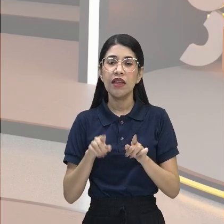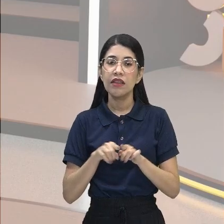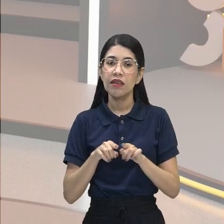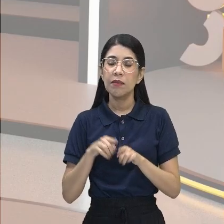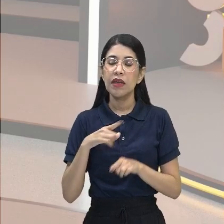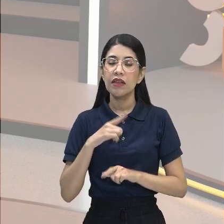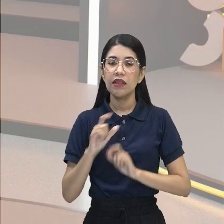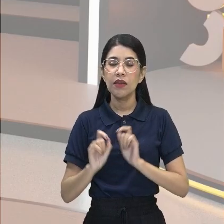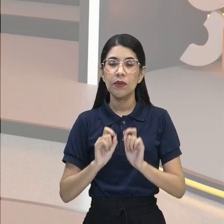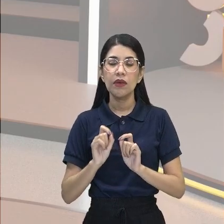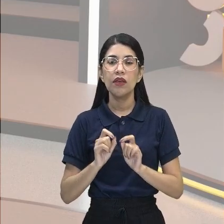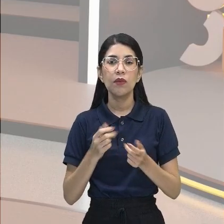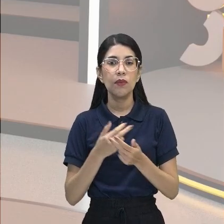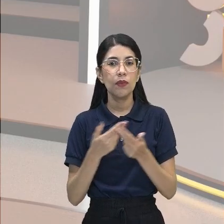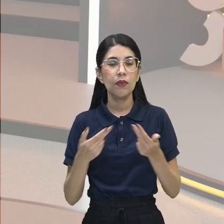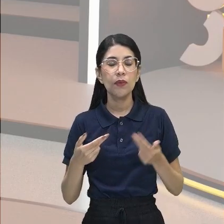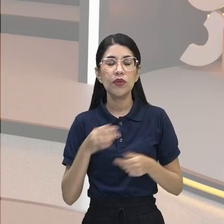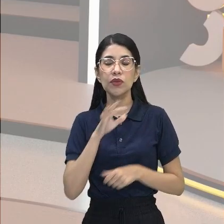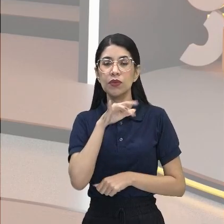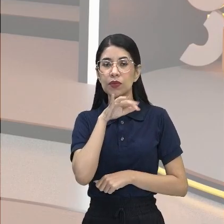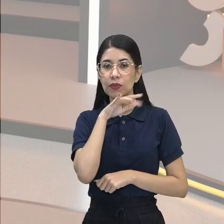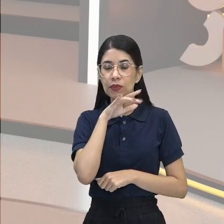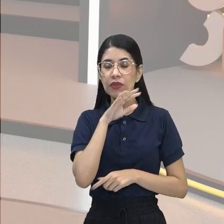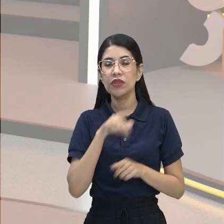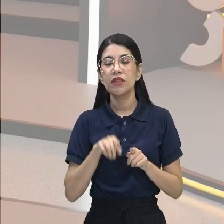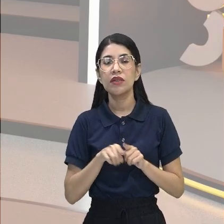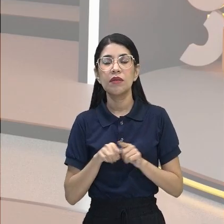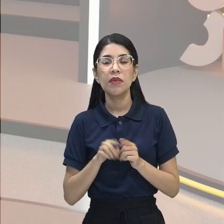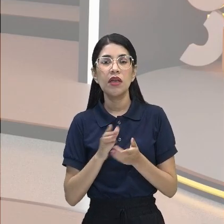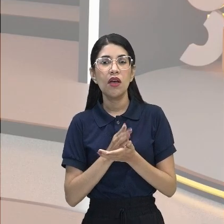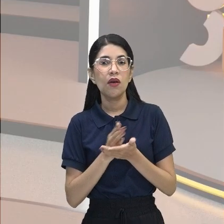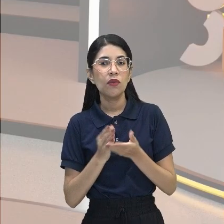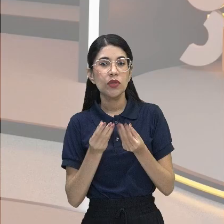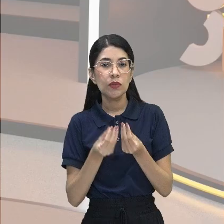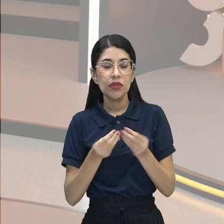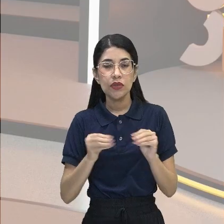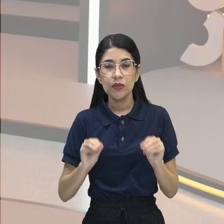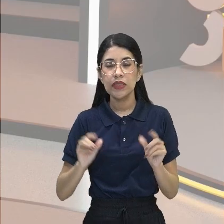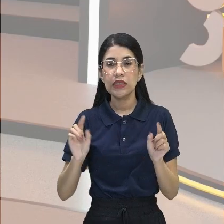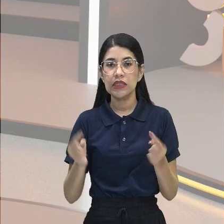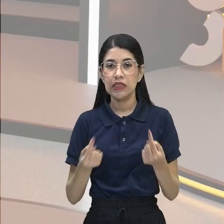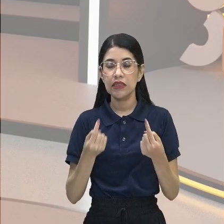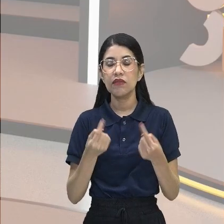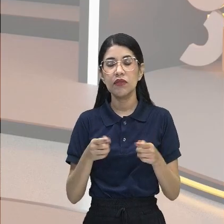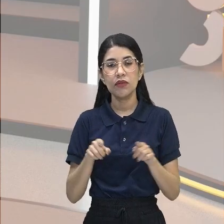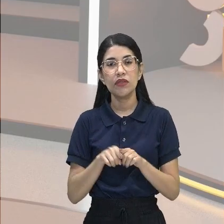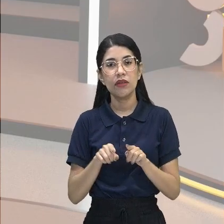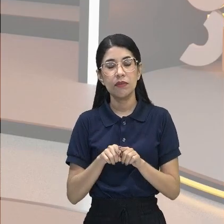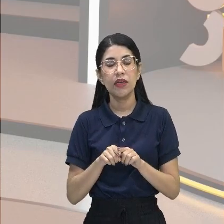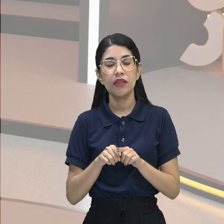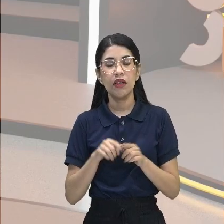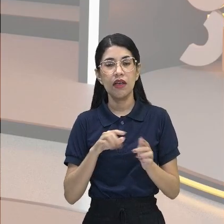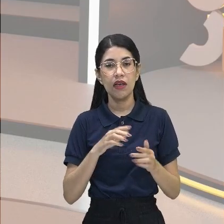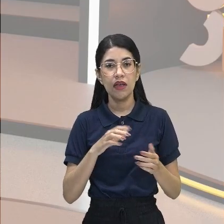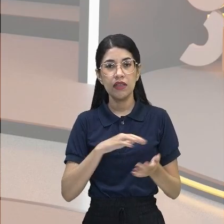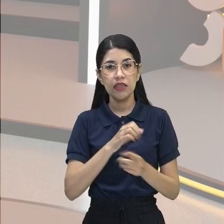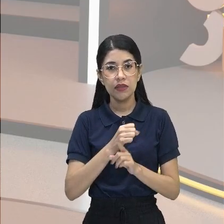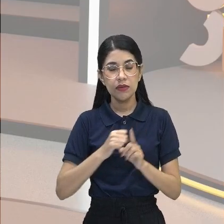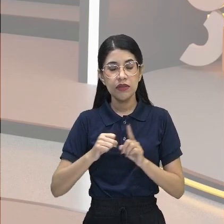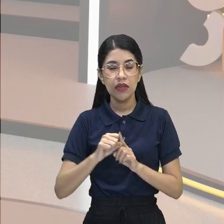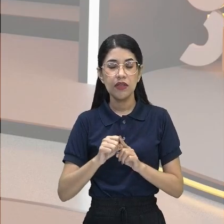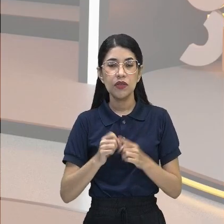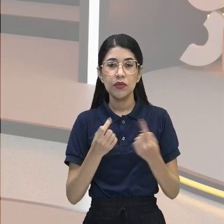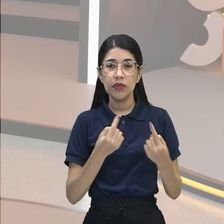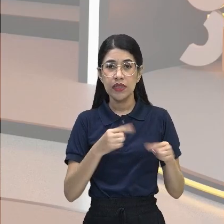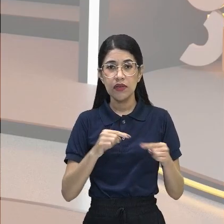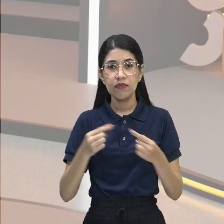traz coisas ruins, né? Ela traz também alguns prejuízos, alguns desafios para a nossa sociedade. Entre esses